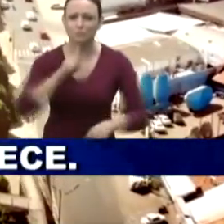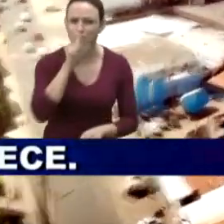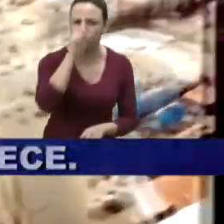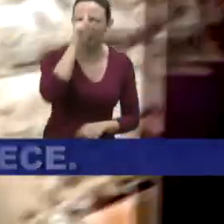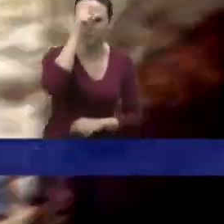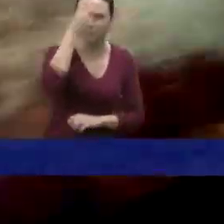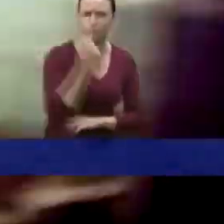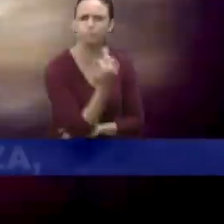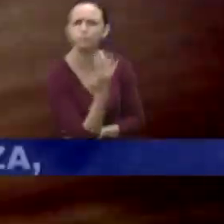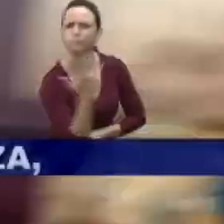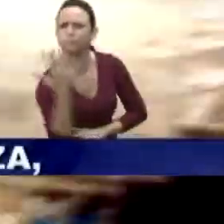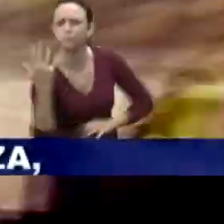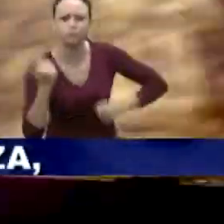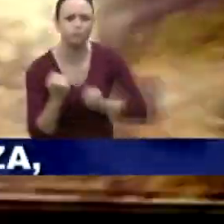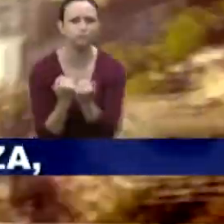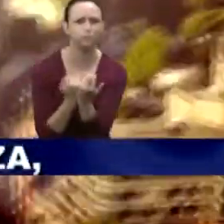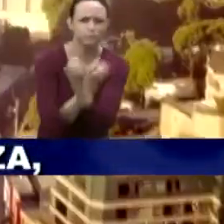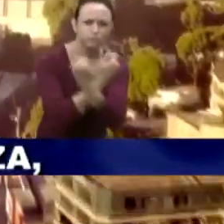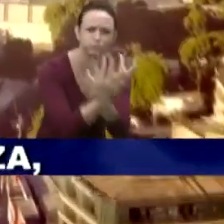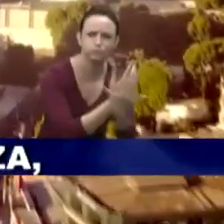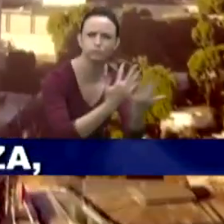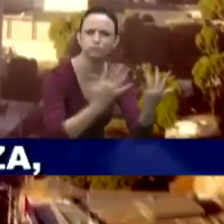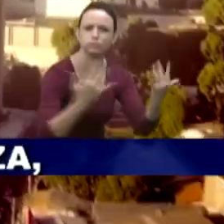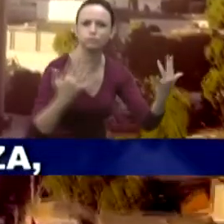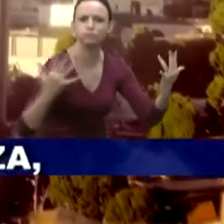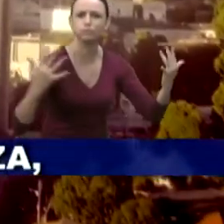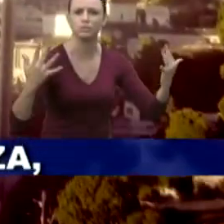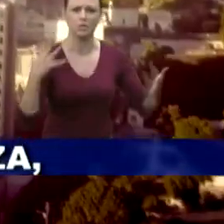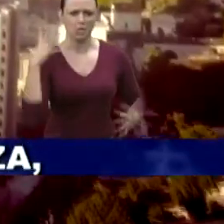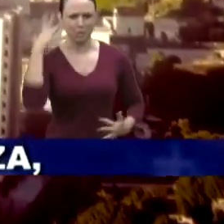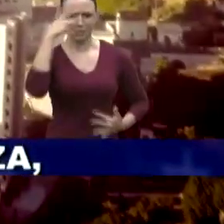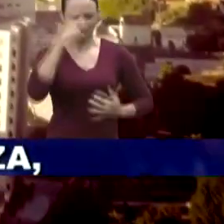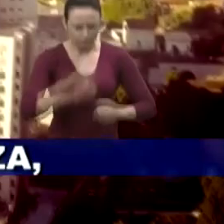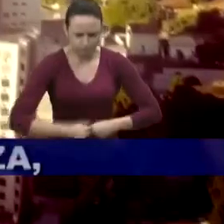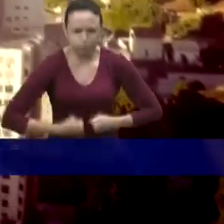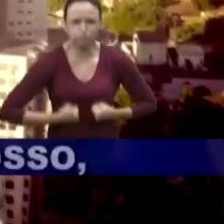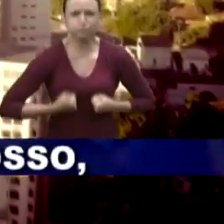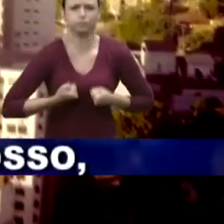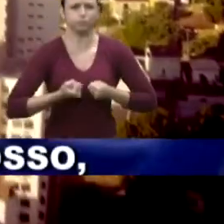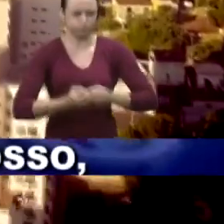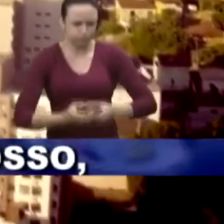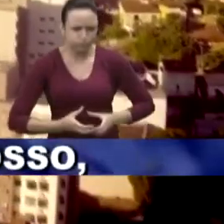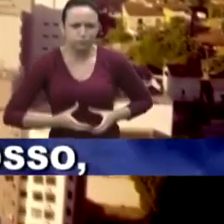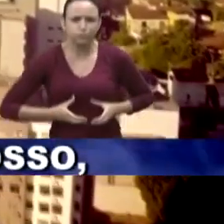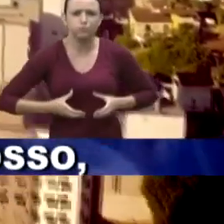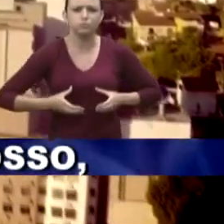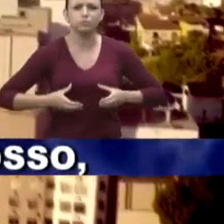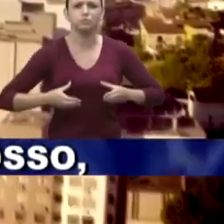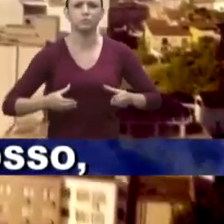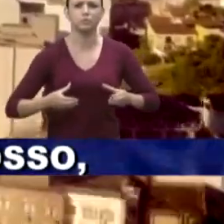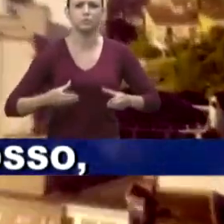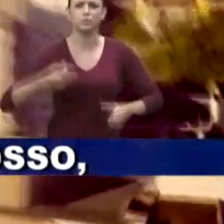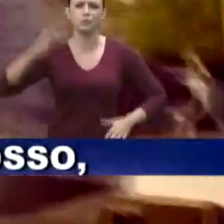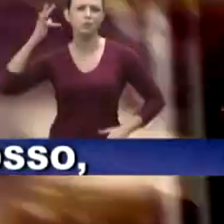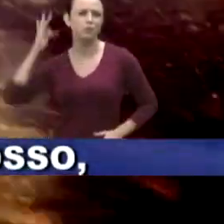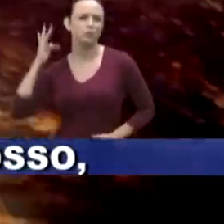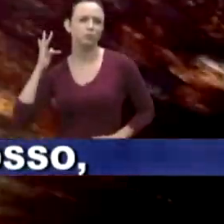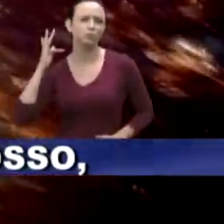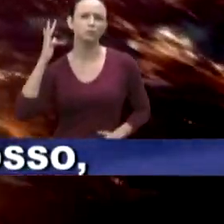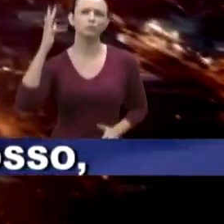resplandece. Gigante pela própria natureza, és bela, és forte, pobre